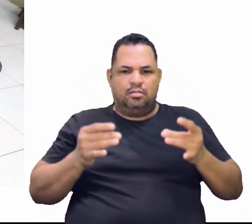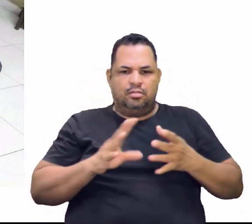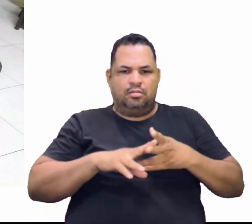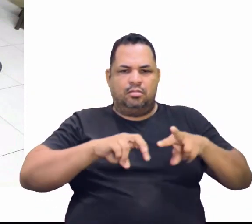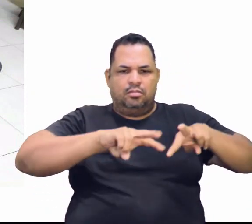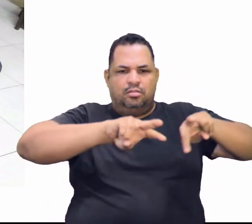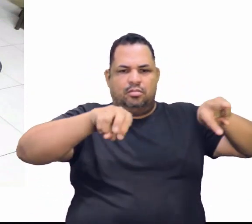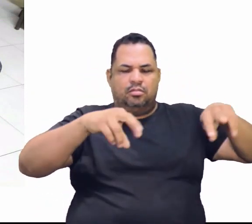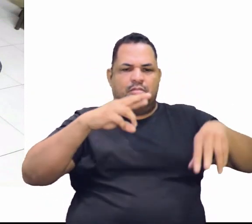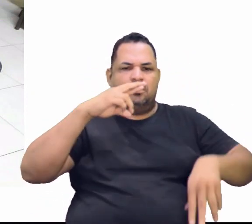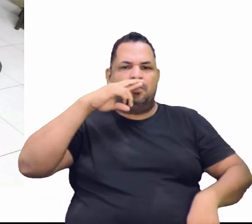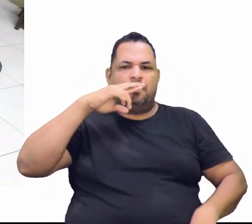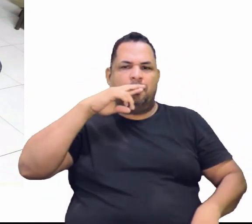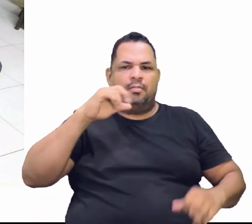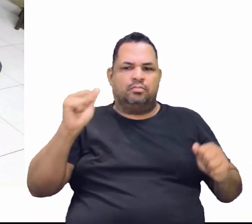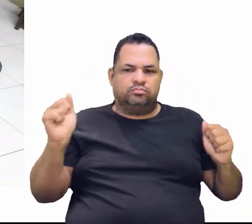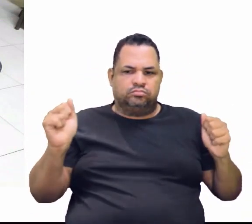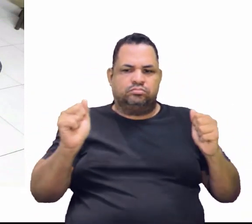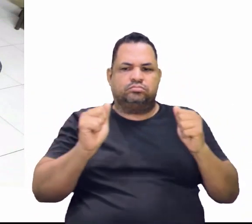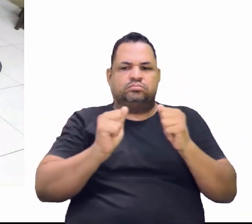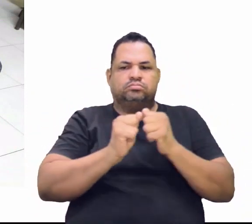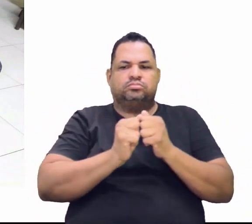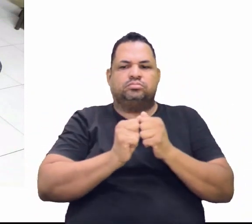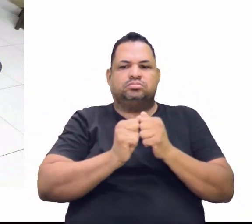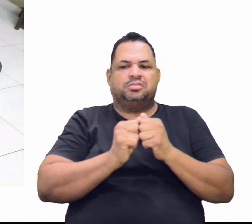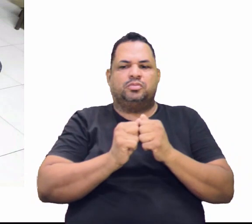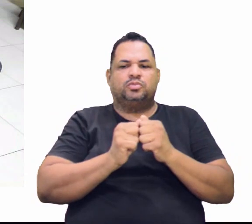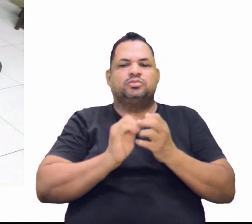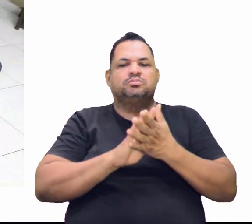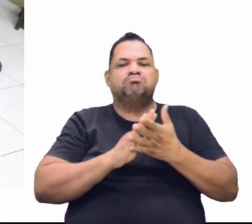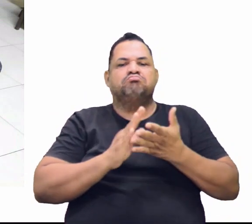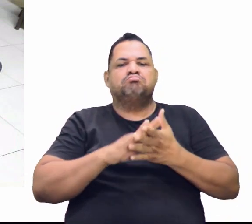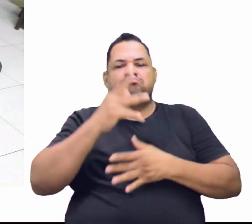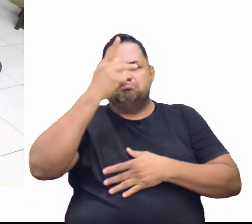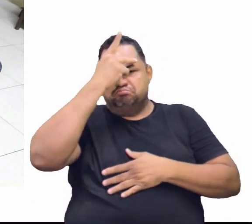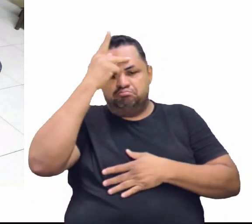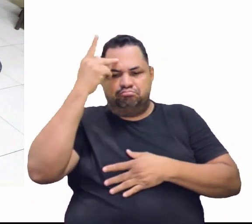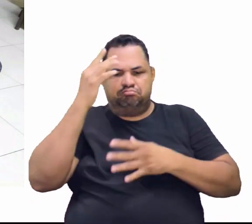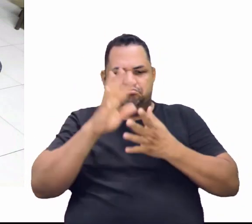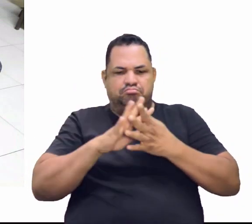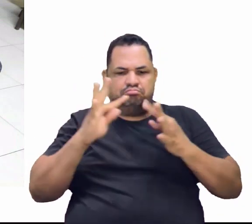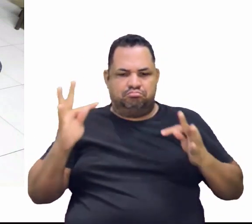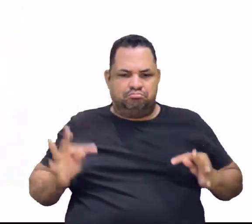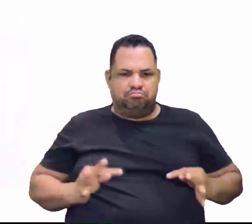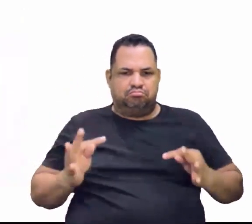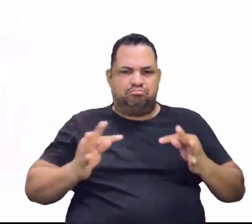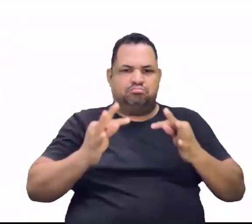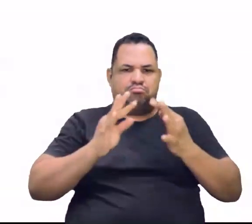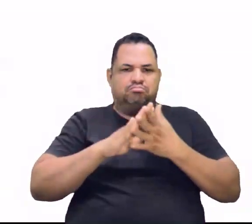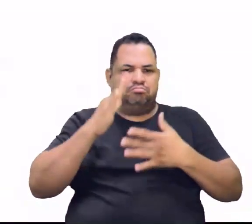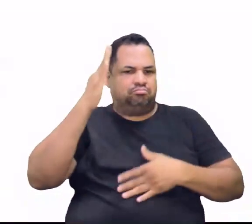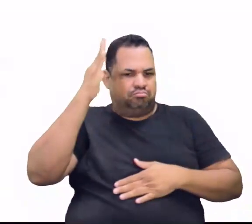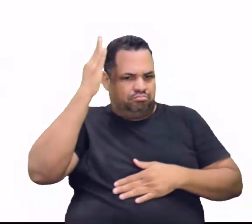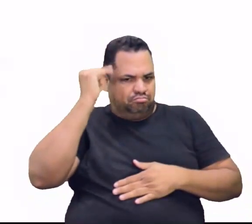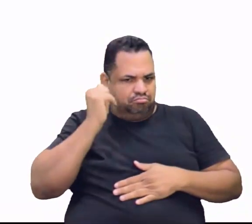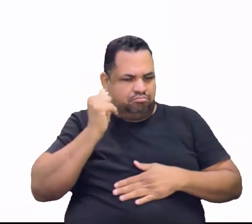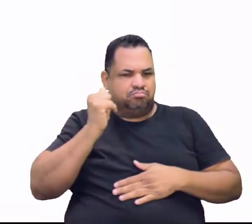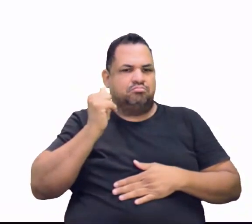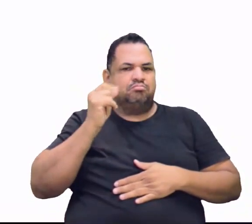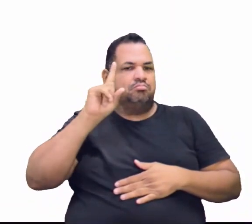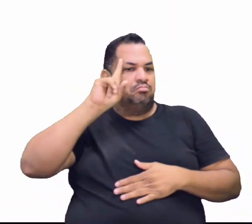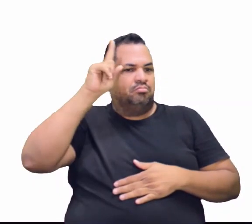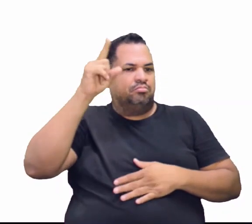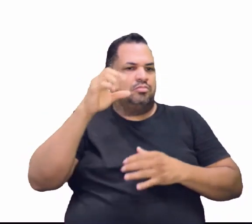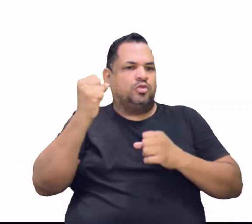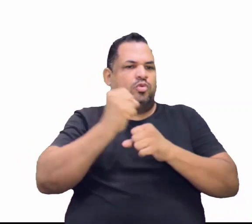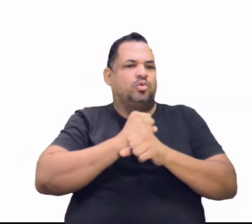expedições, Rondon levava pessoas preparadas, pessoas técnicas, habilitadas. No ano